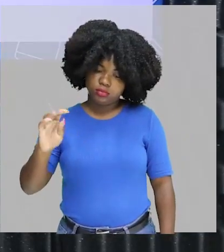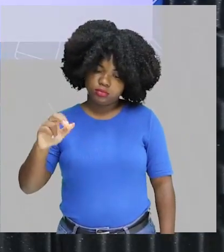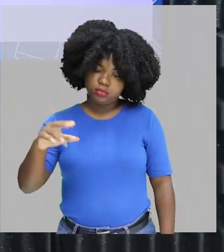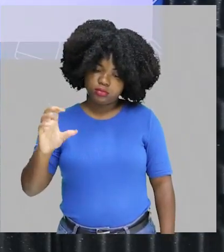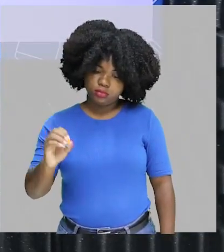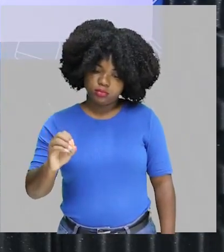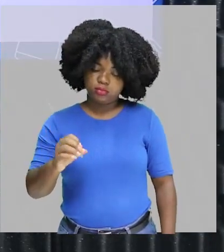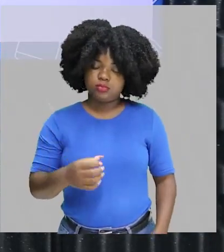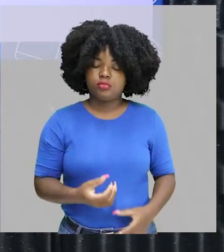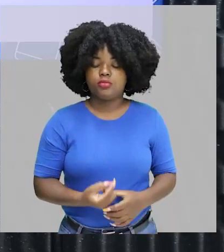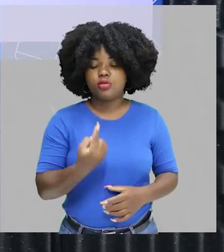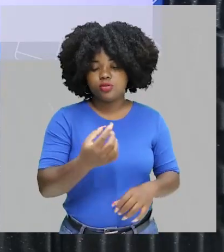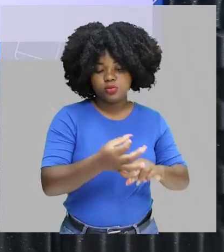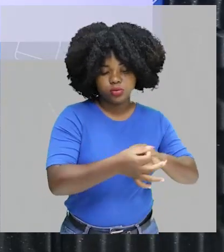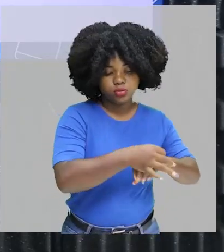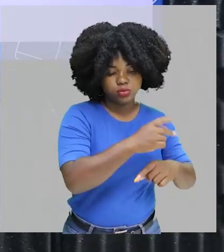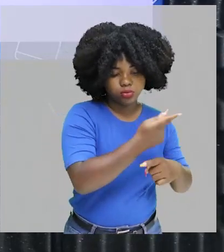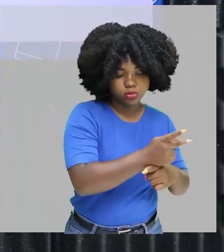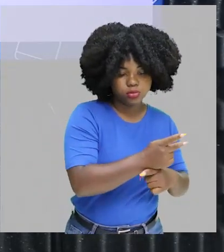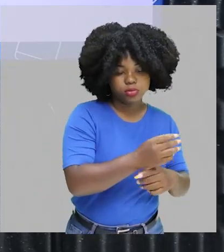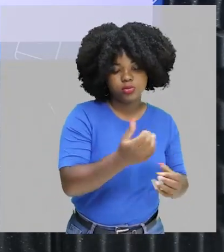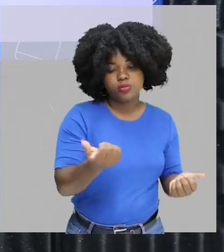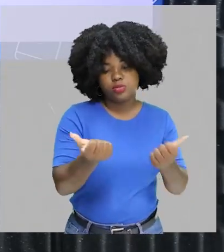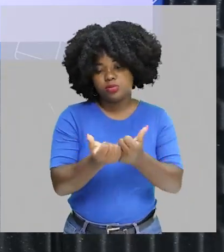de hidrogênio, no lugar dele entrou o que? O